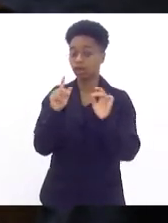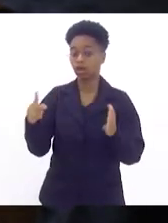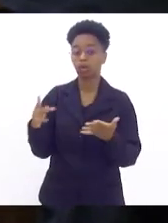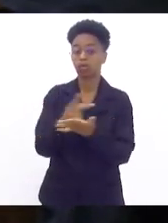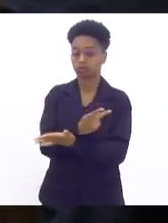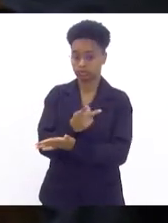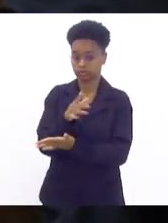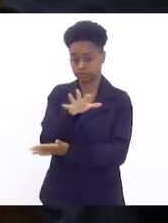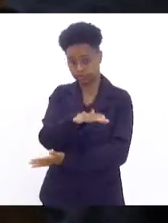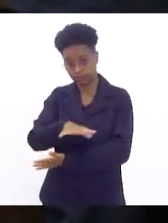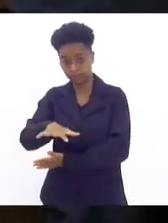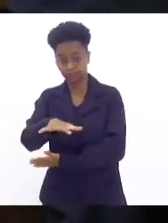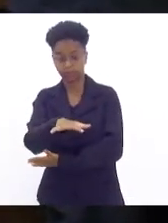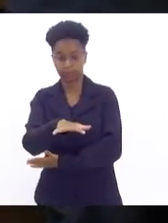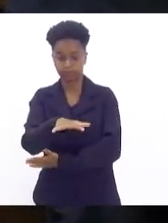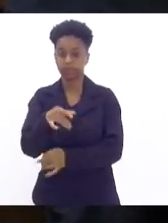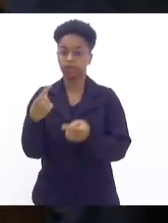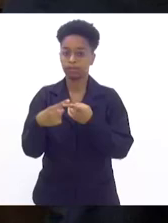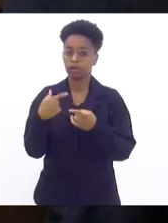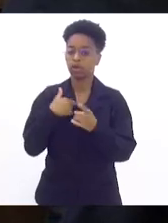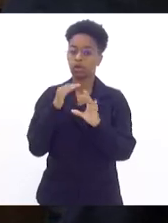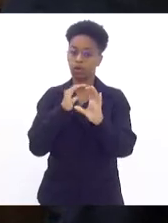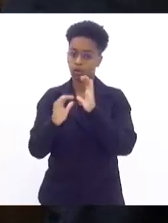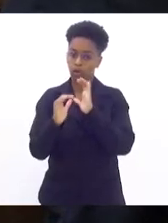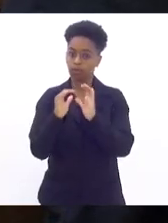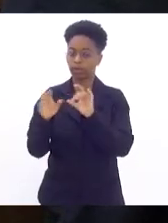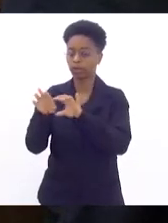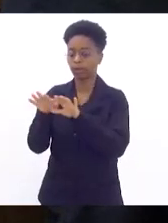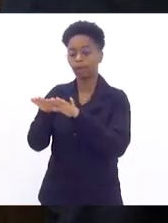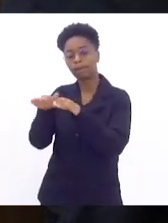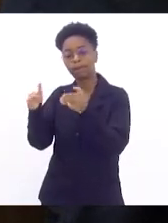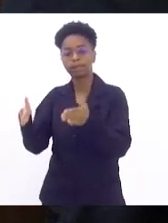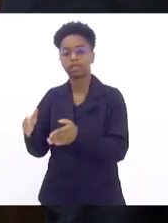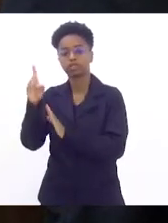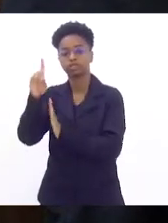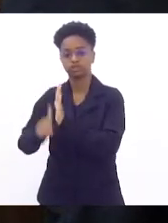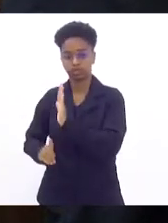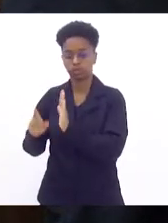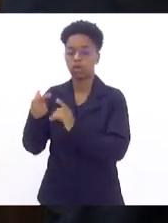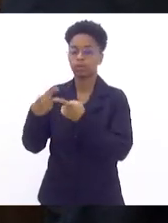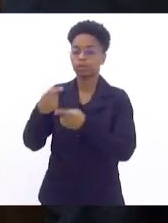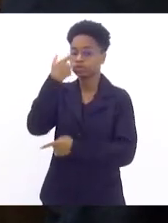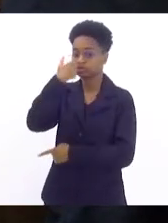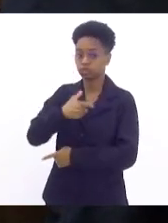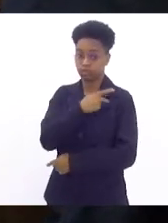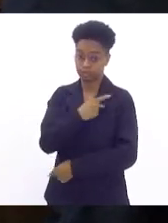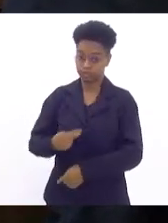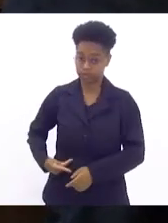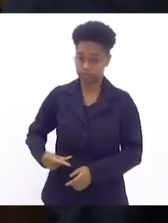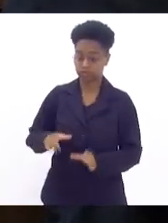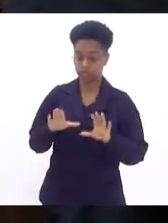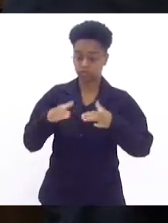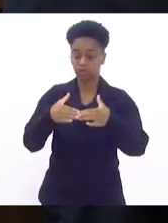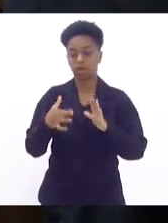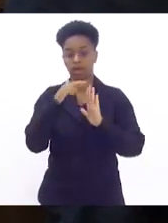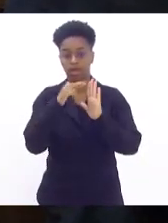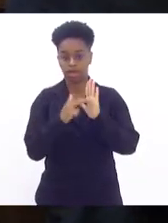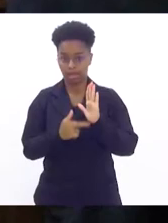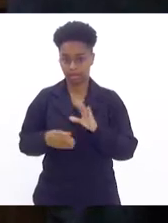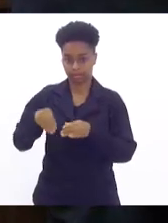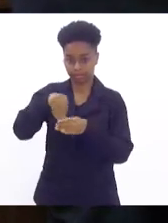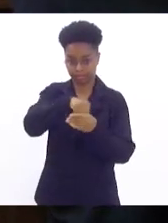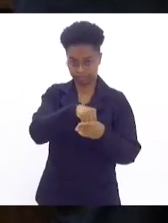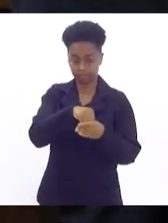eu faço a comunicação à mesa diretora repito como presidente da Comissão de normas internas e